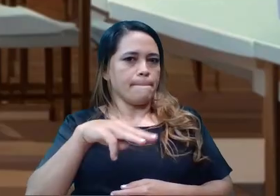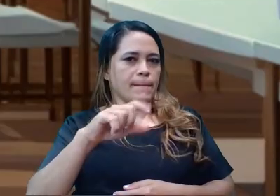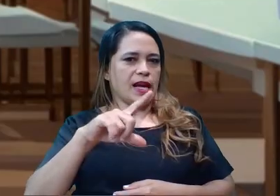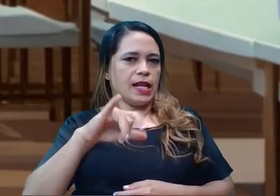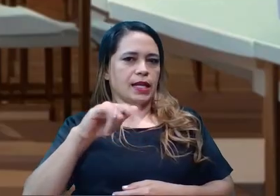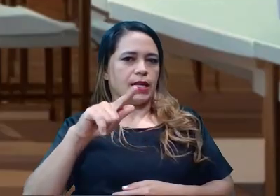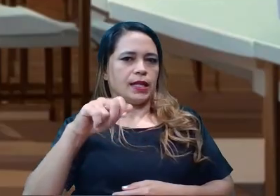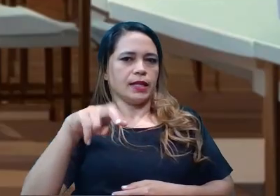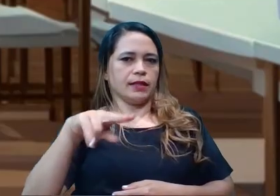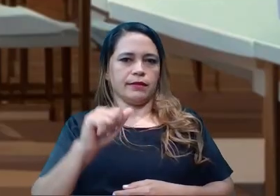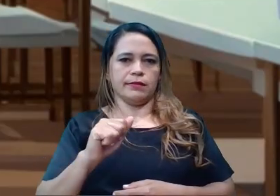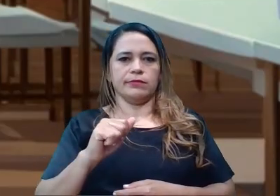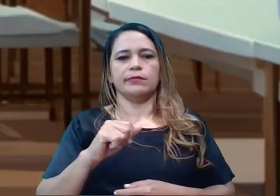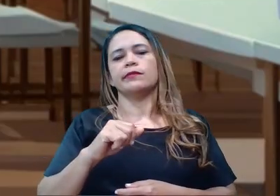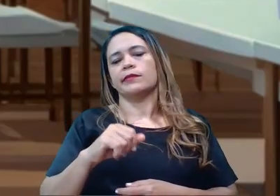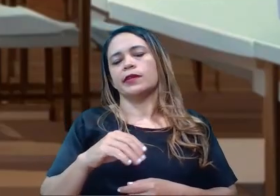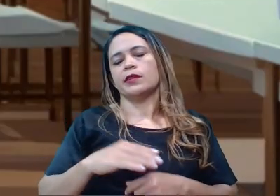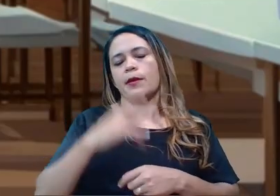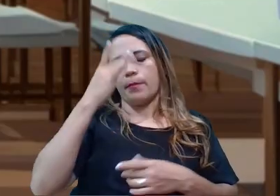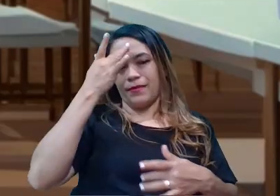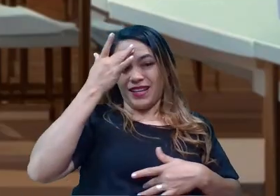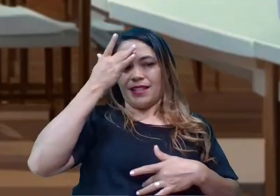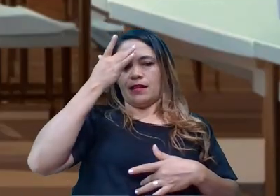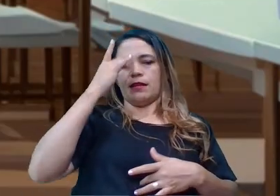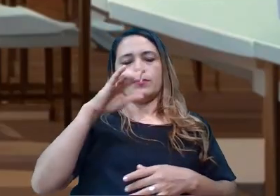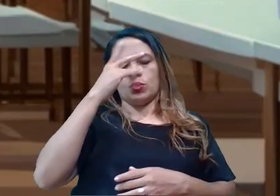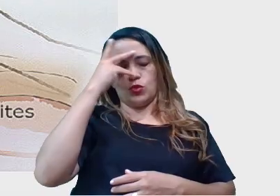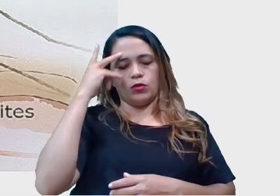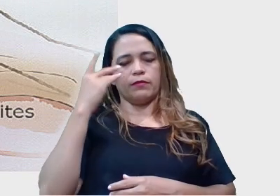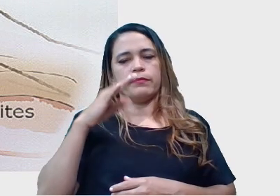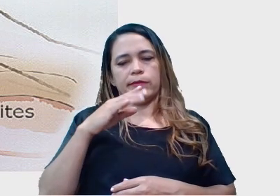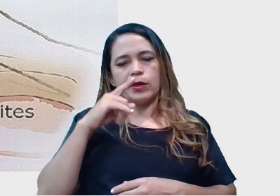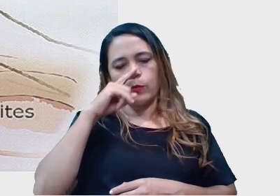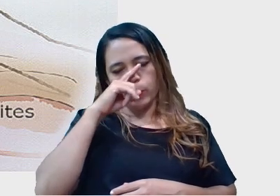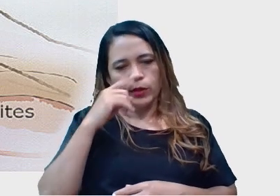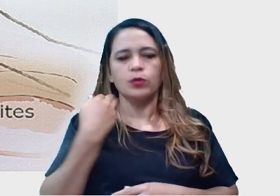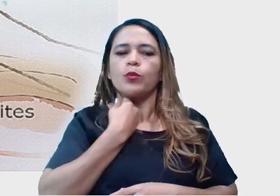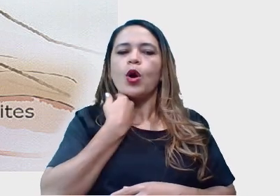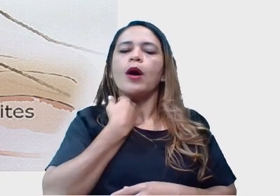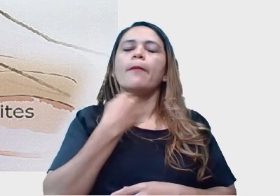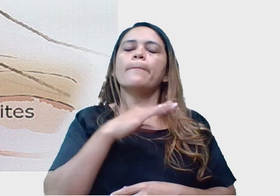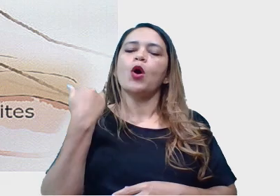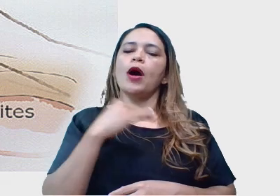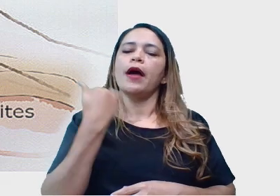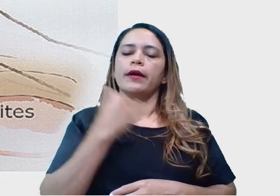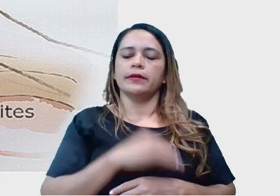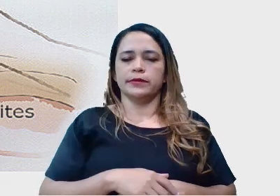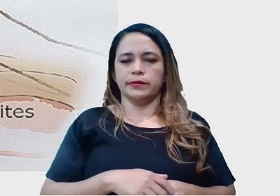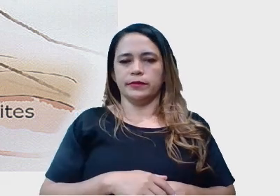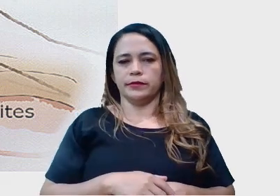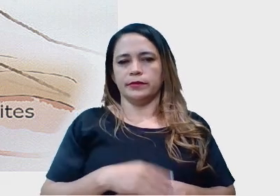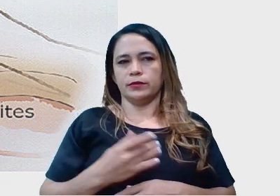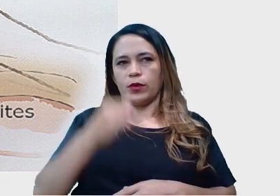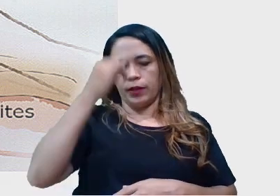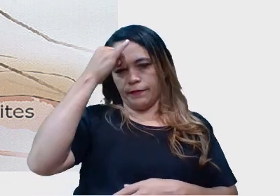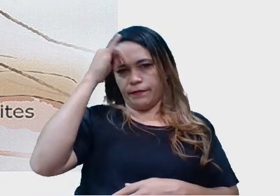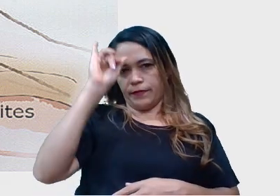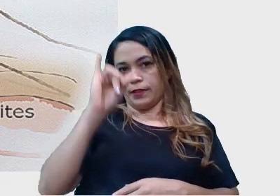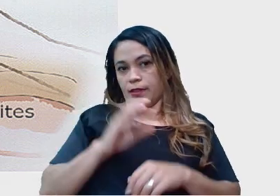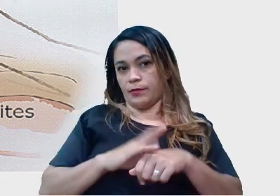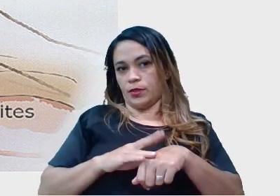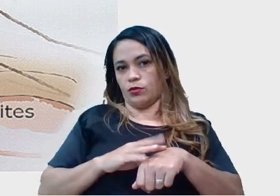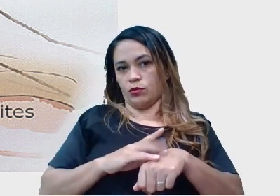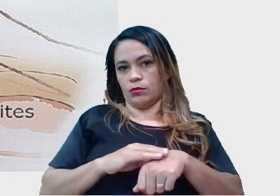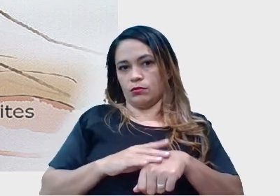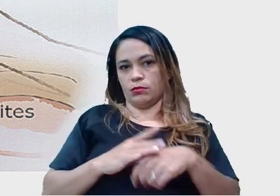a pessoa tem um risco de óbito muito maior, tá ok? Bora terminar? Vamos para a tela comigo. A forma de prevenção para essa doença, aqui como